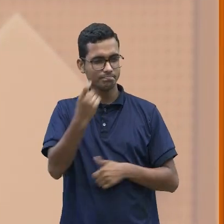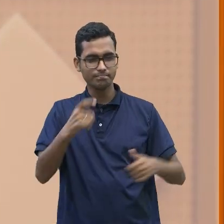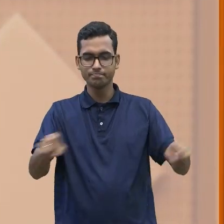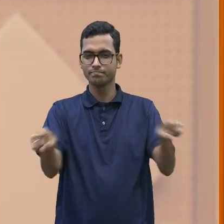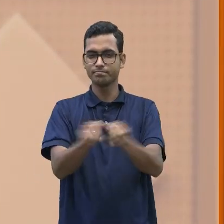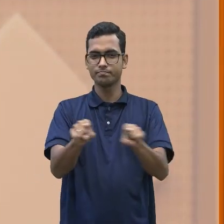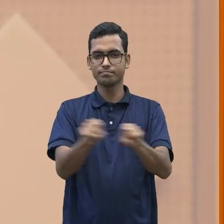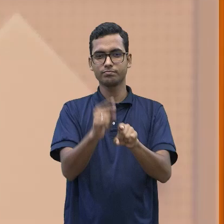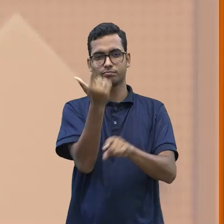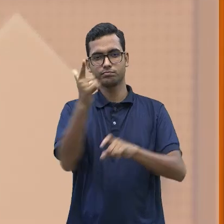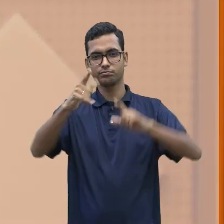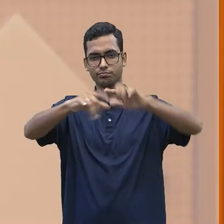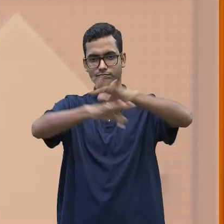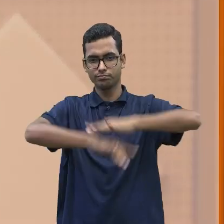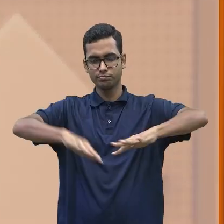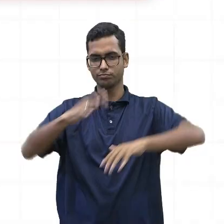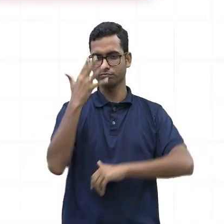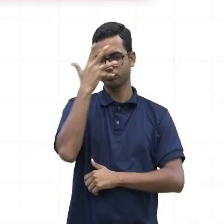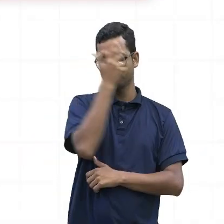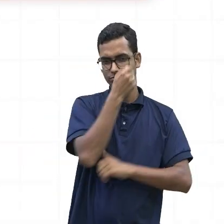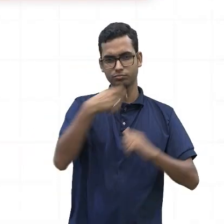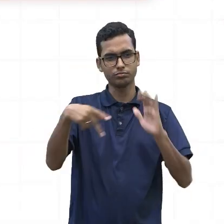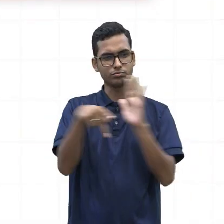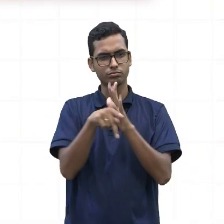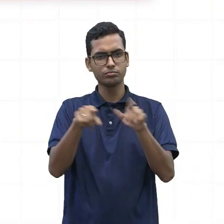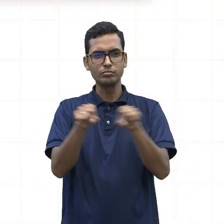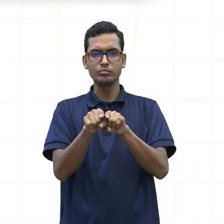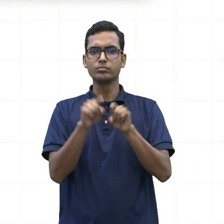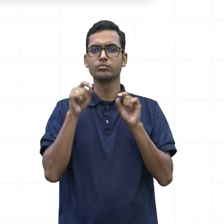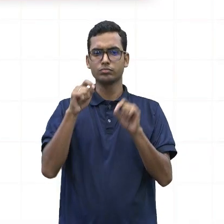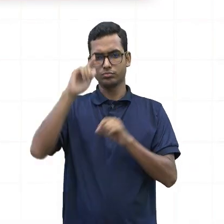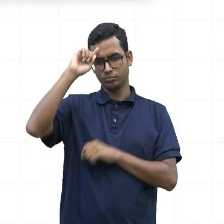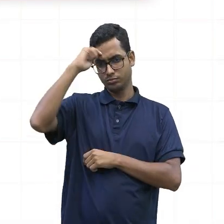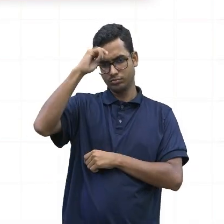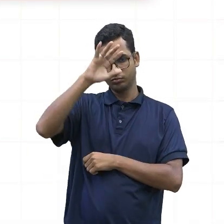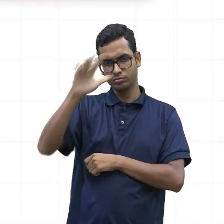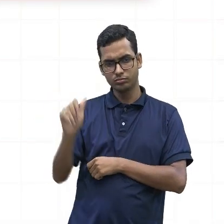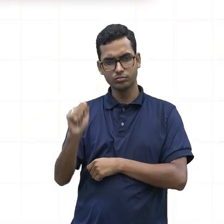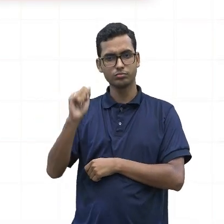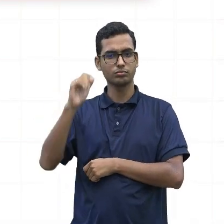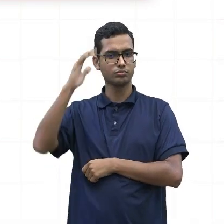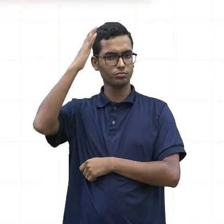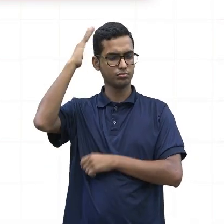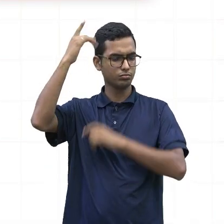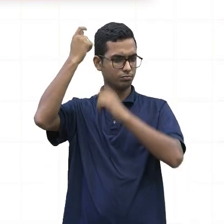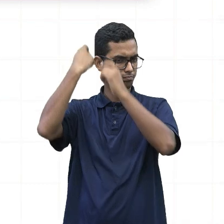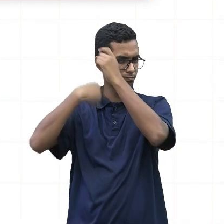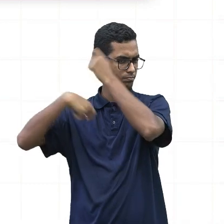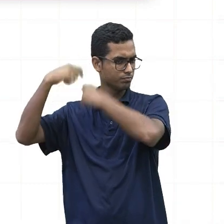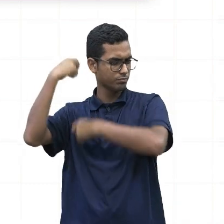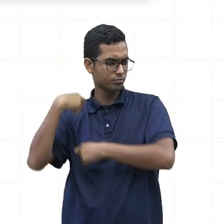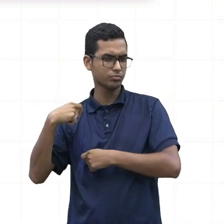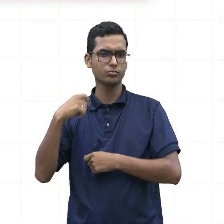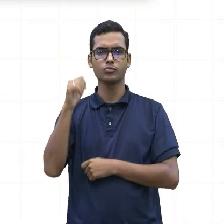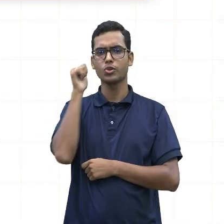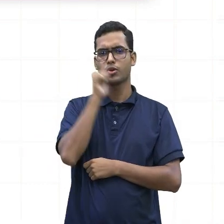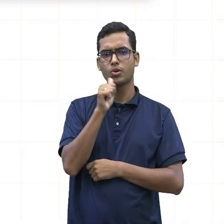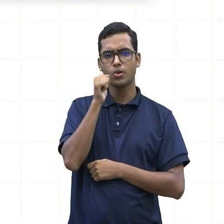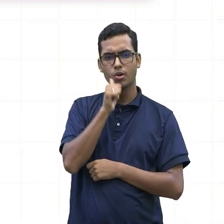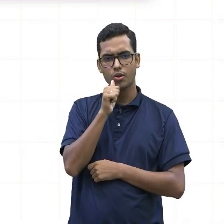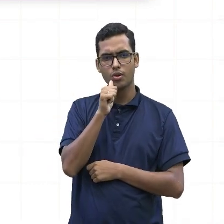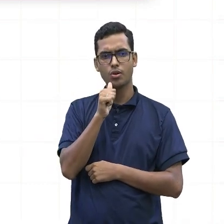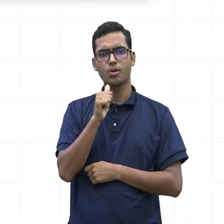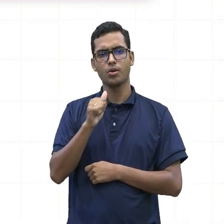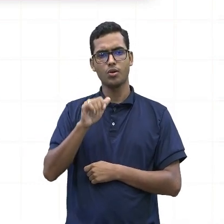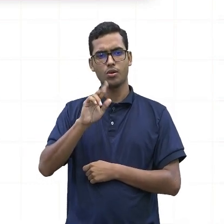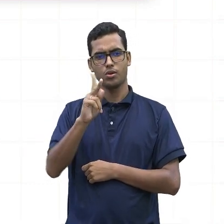beleza africana, que tem como base o penteado das mulheres Imba. É um penteado à base de um